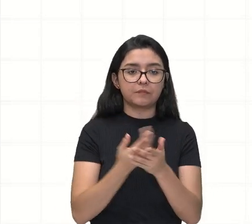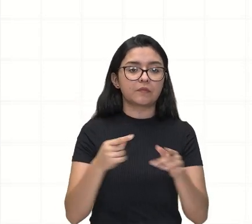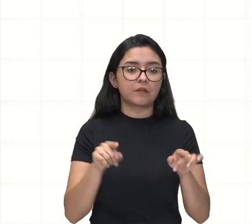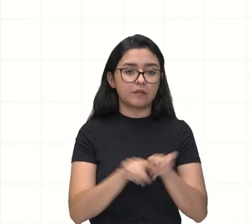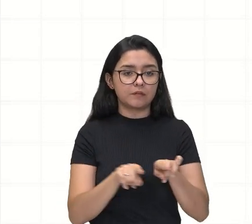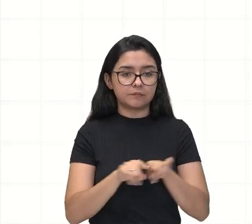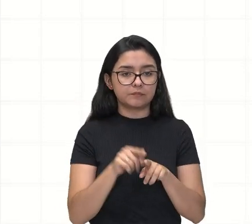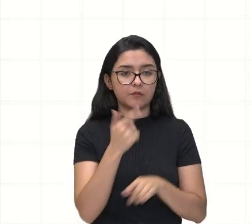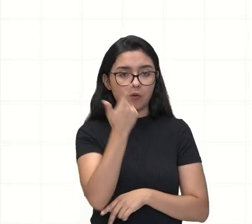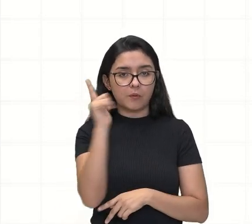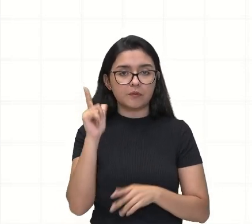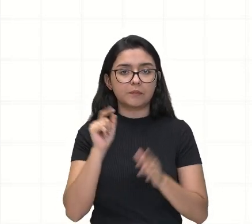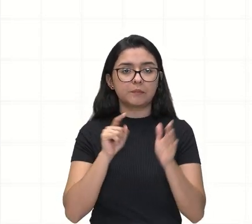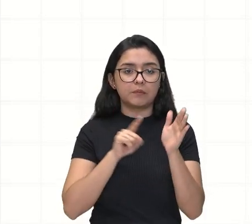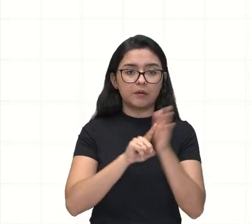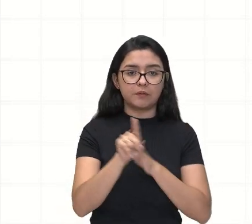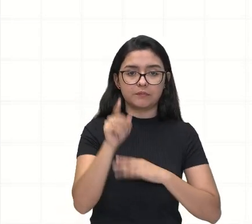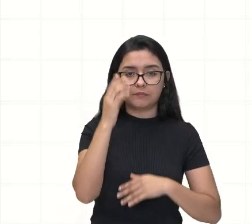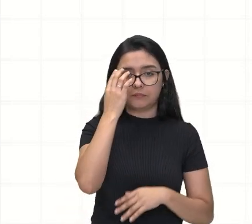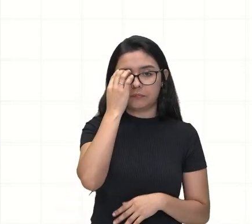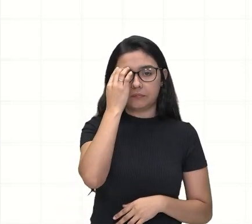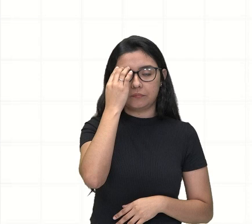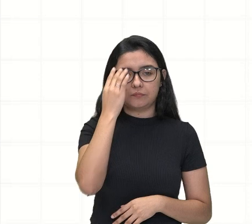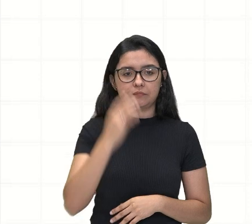lá para mais uma pergunta que nos aguarda aqui.